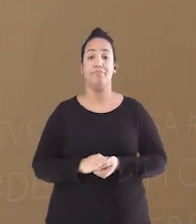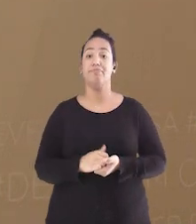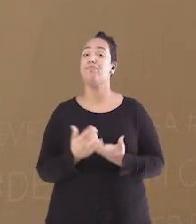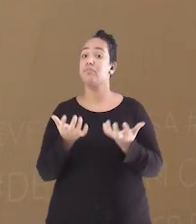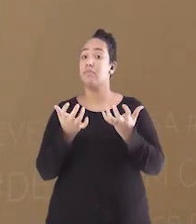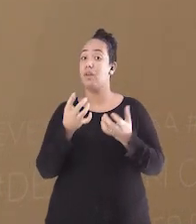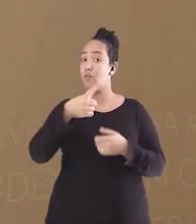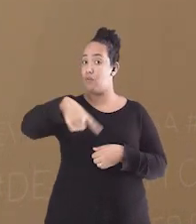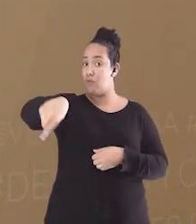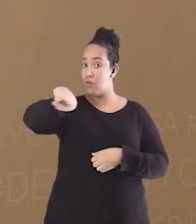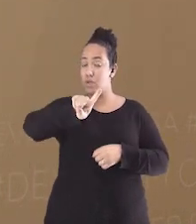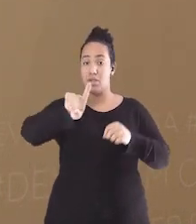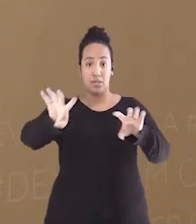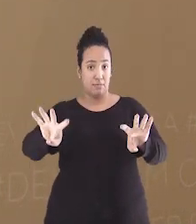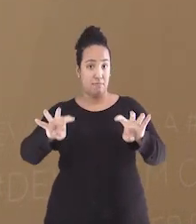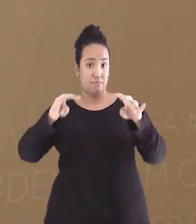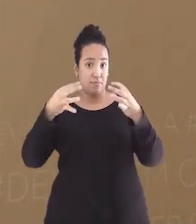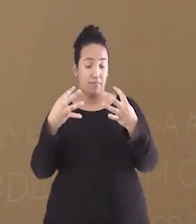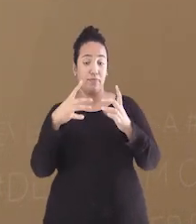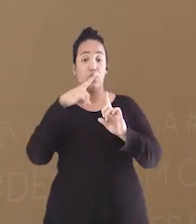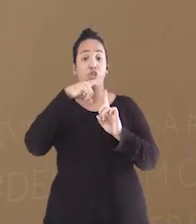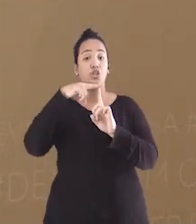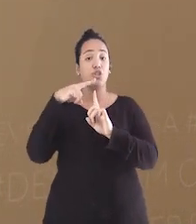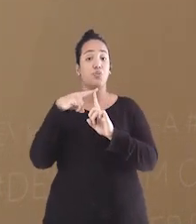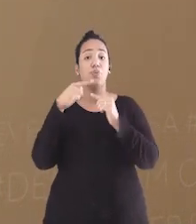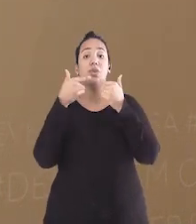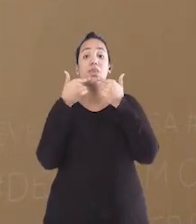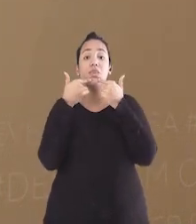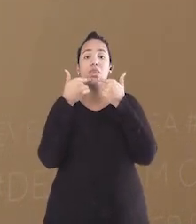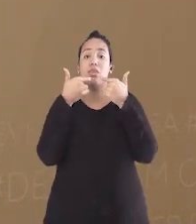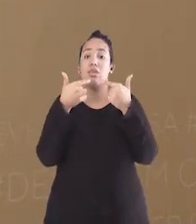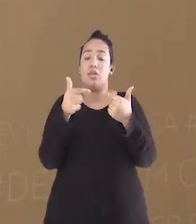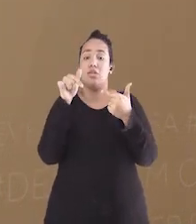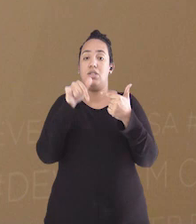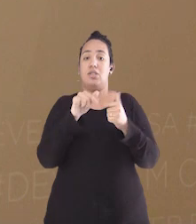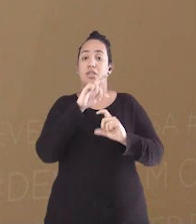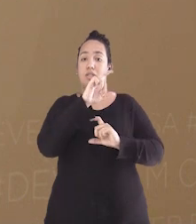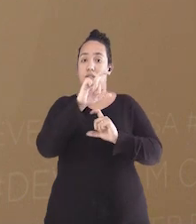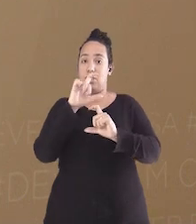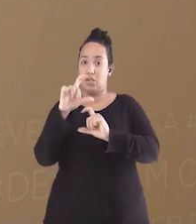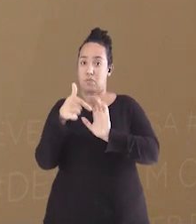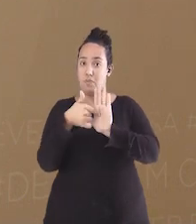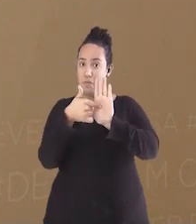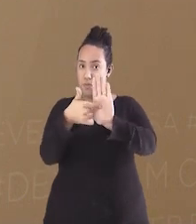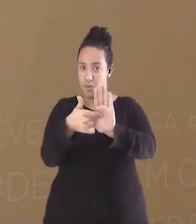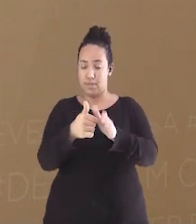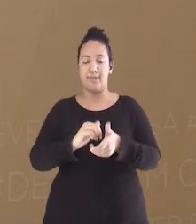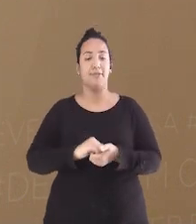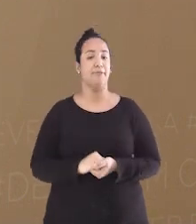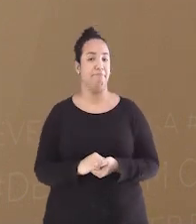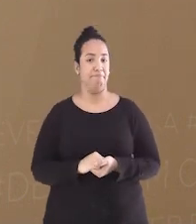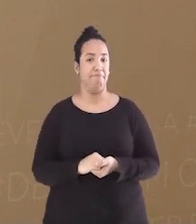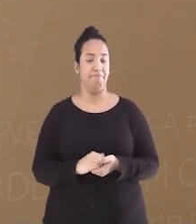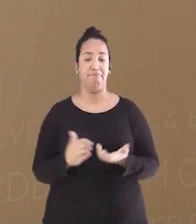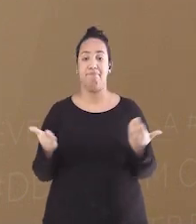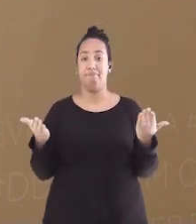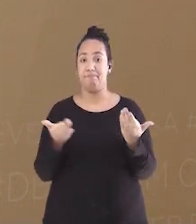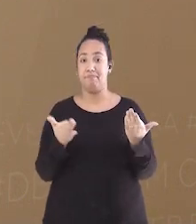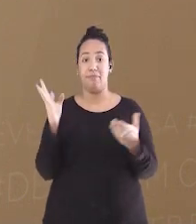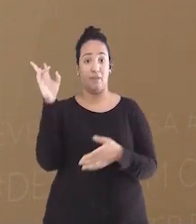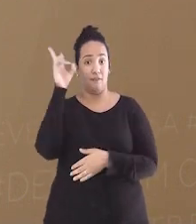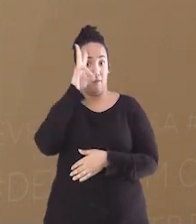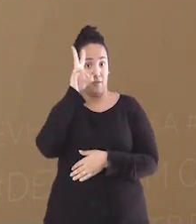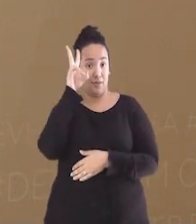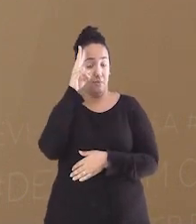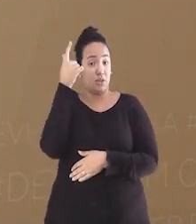chamar a sua atenção para o tipo de linguagem que as HQs apresentam. Vamos